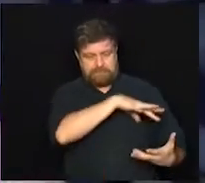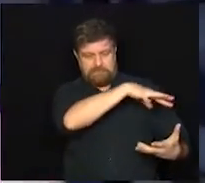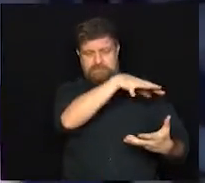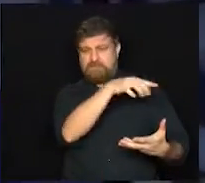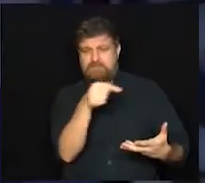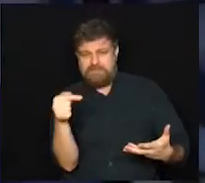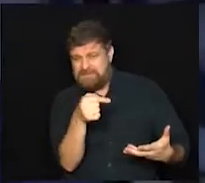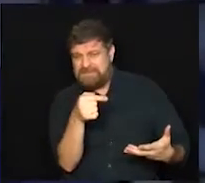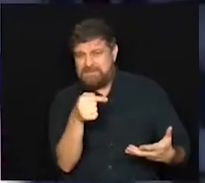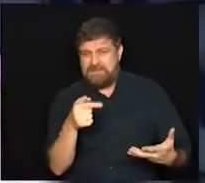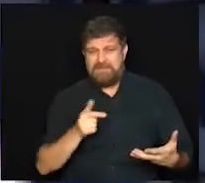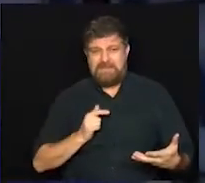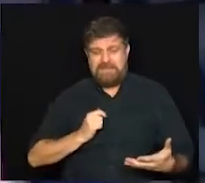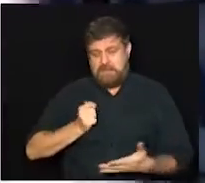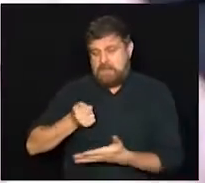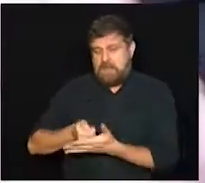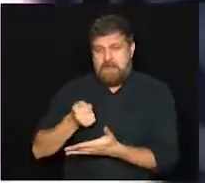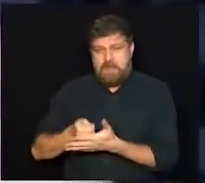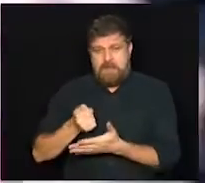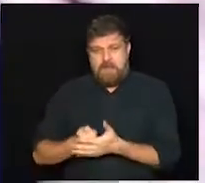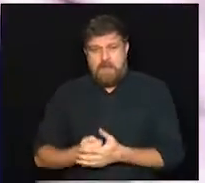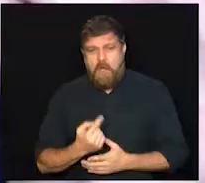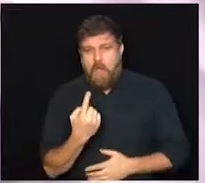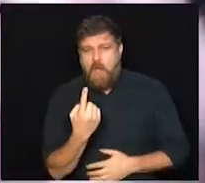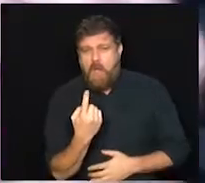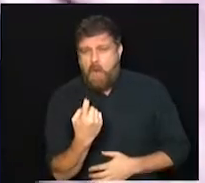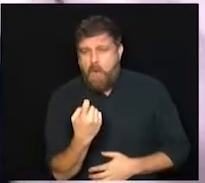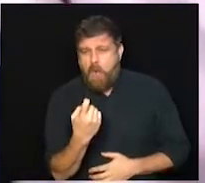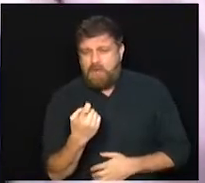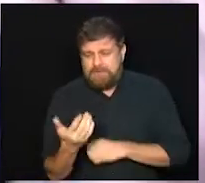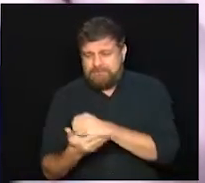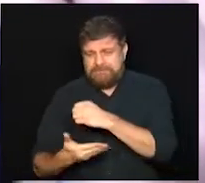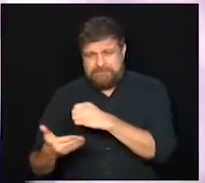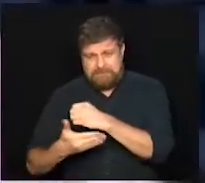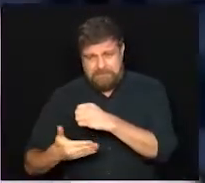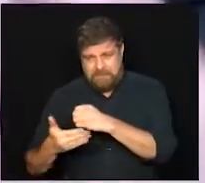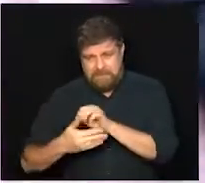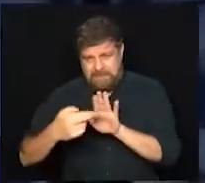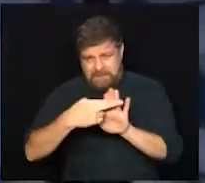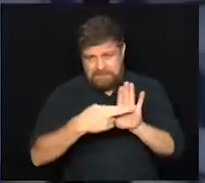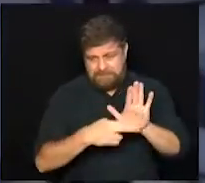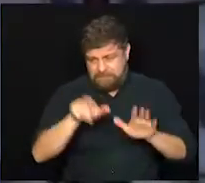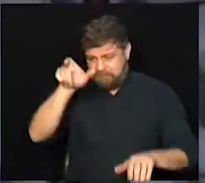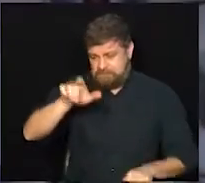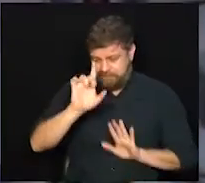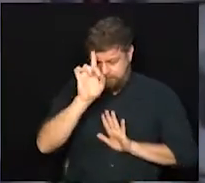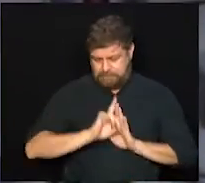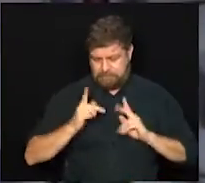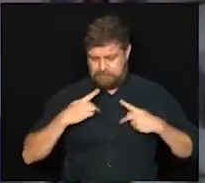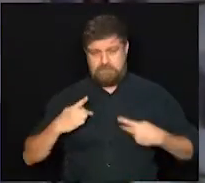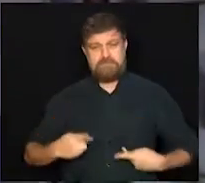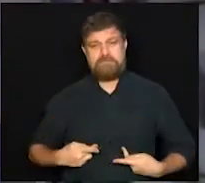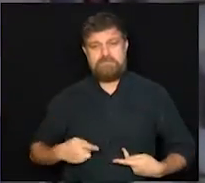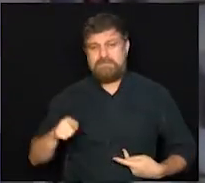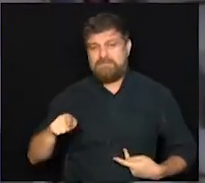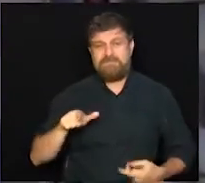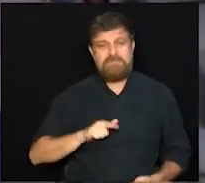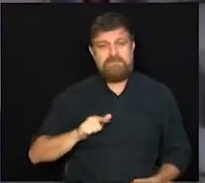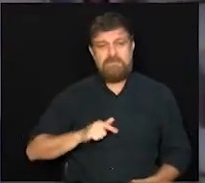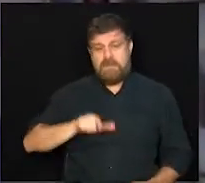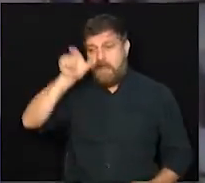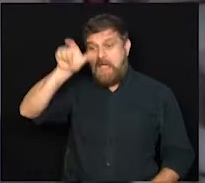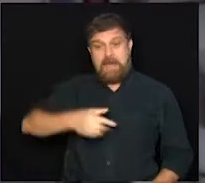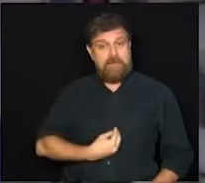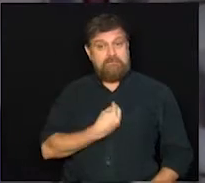Universalidade, ela estabelece que o único requisito básico para uma pessoa ter direitos é a sua condição de